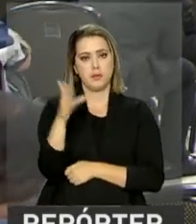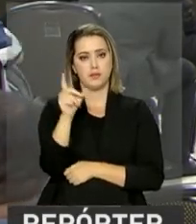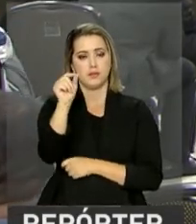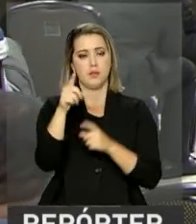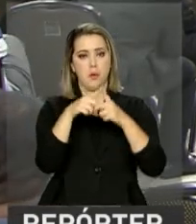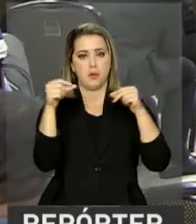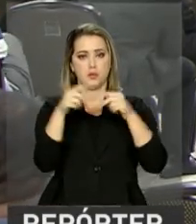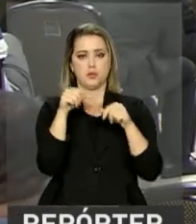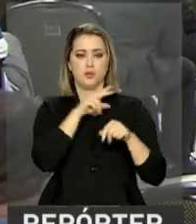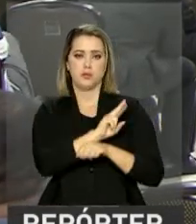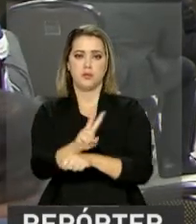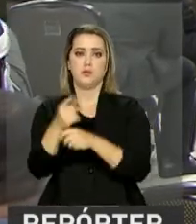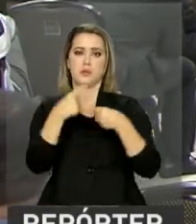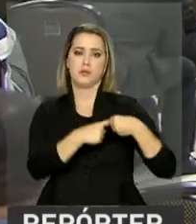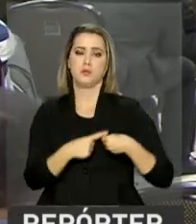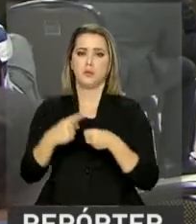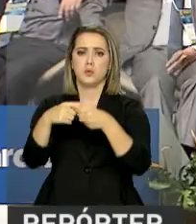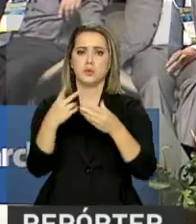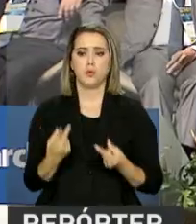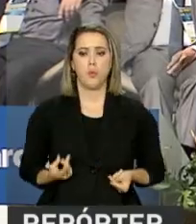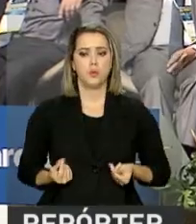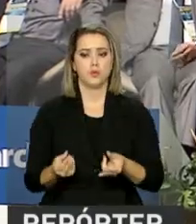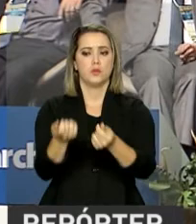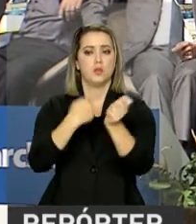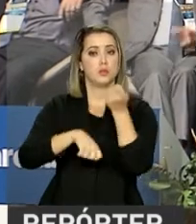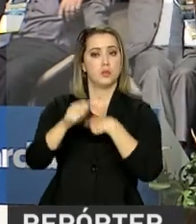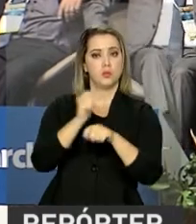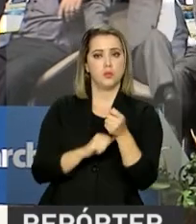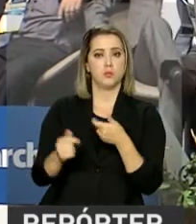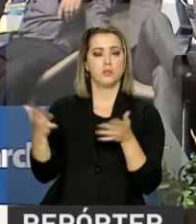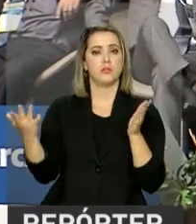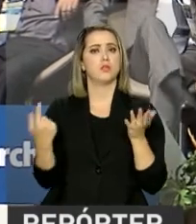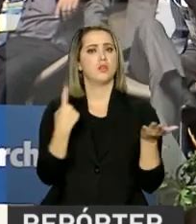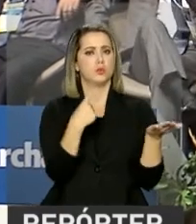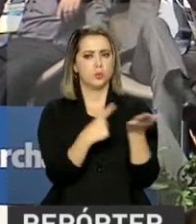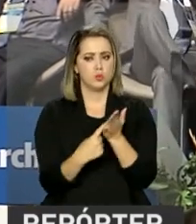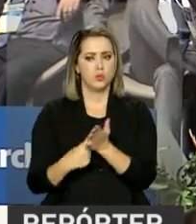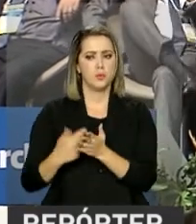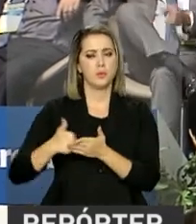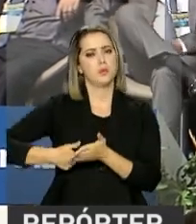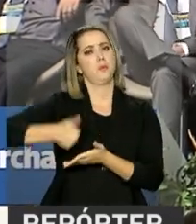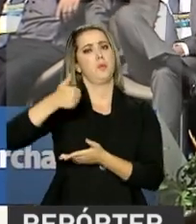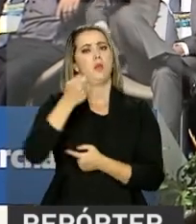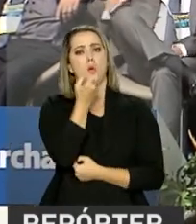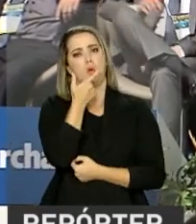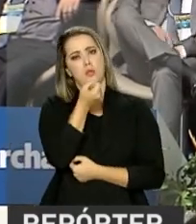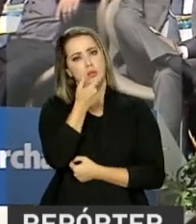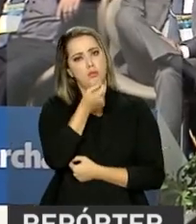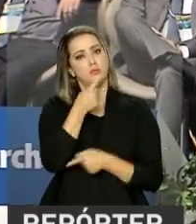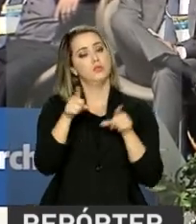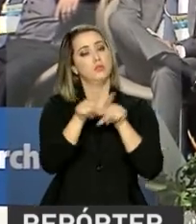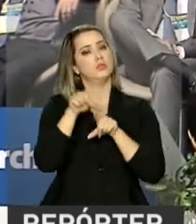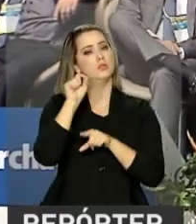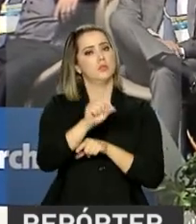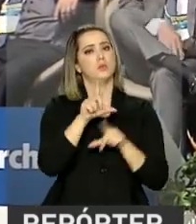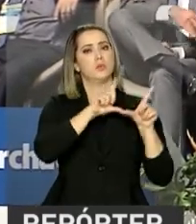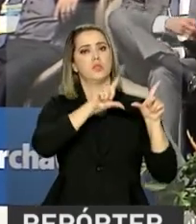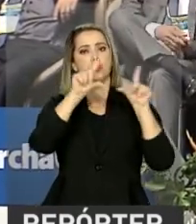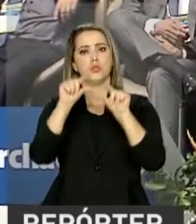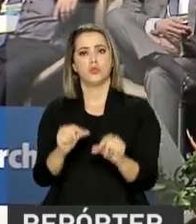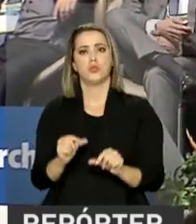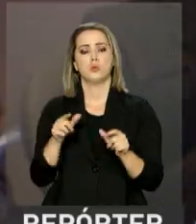dos municípios. Os valores foram poupados com a negociação mais rígida na compra de medicamentos, com a redução dos